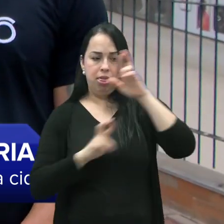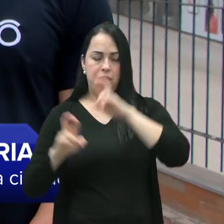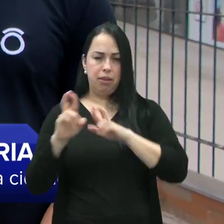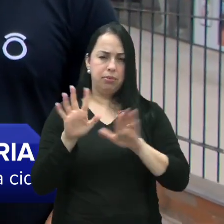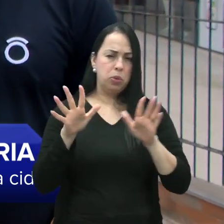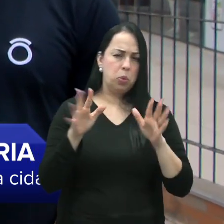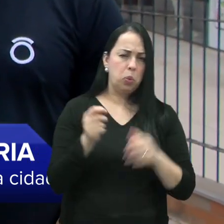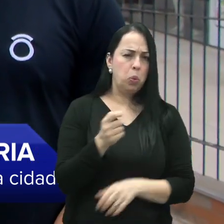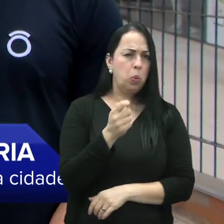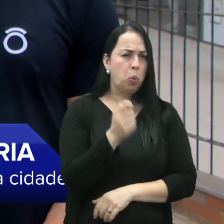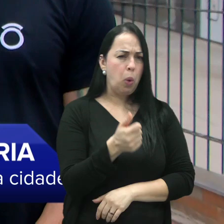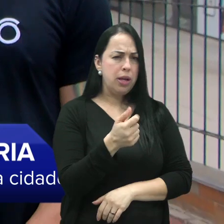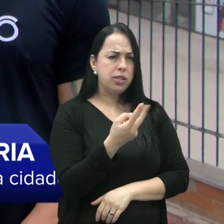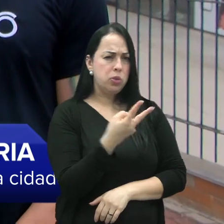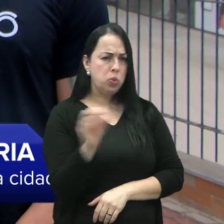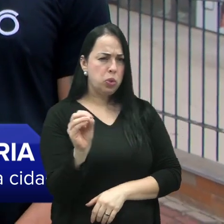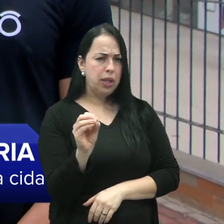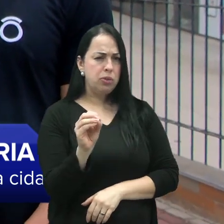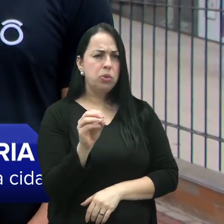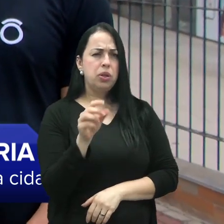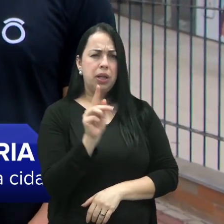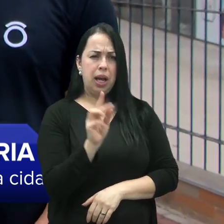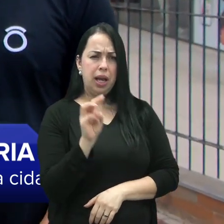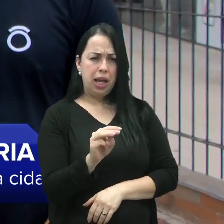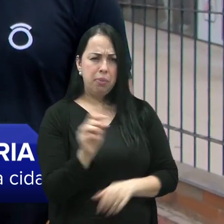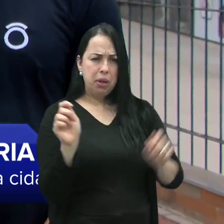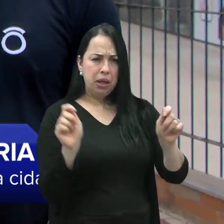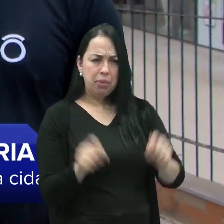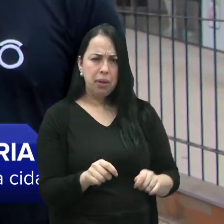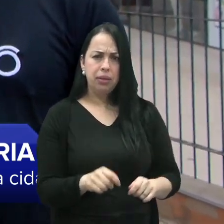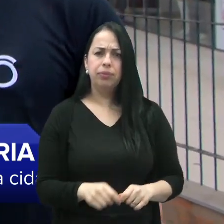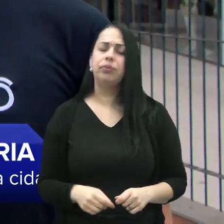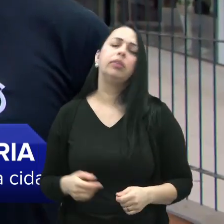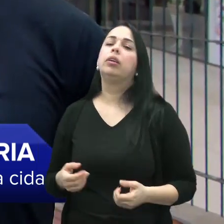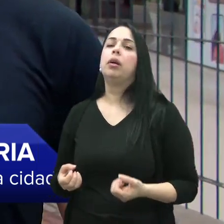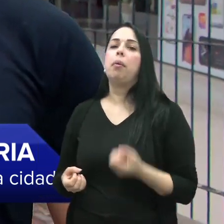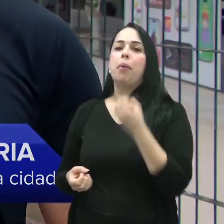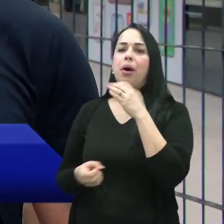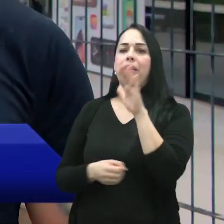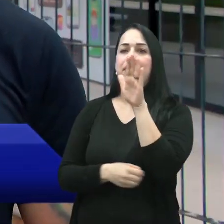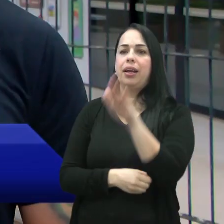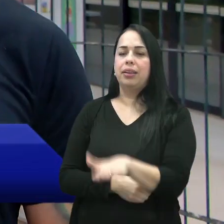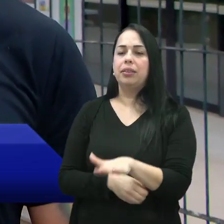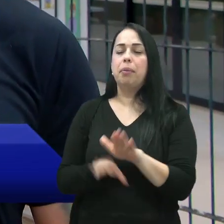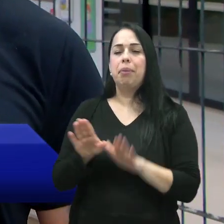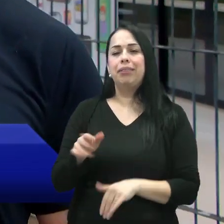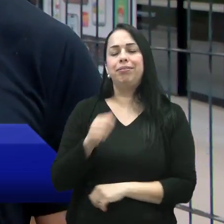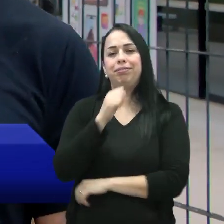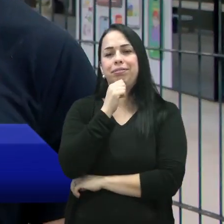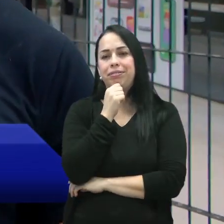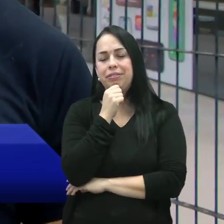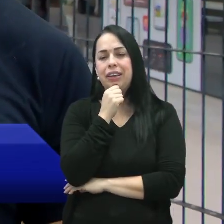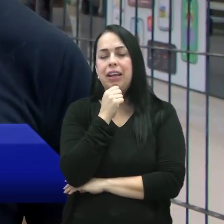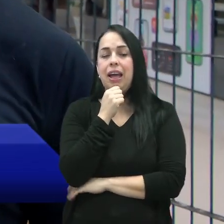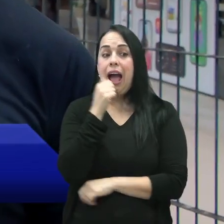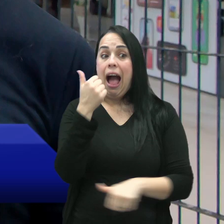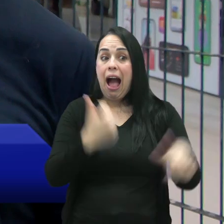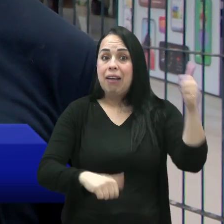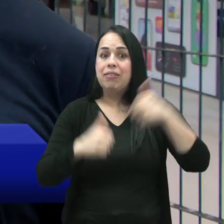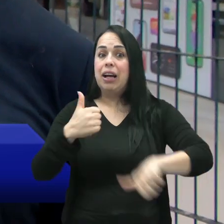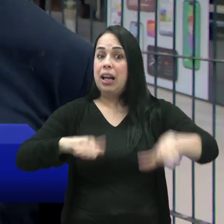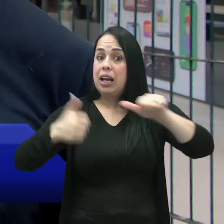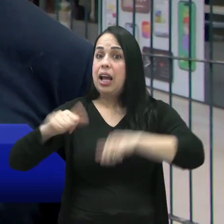esses quase 200 quilômetros, né? Eles são suficientes para atender todo mundo? Boa tarde. Olha, é difícil você avaliar a suficiência de um